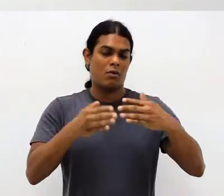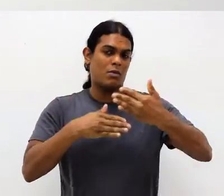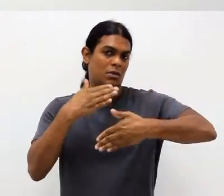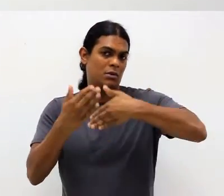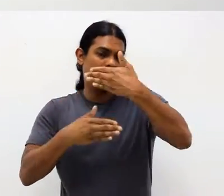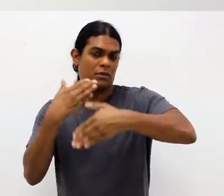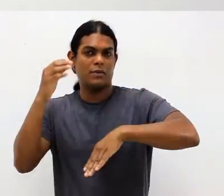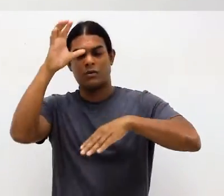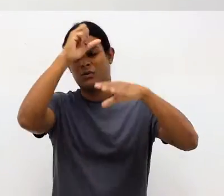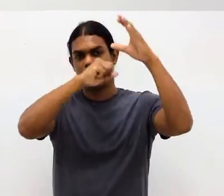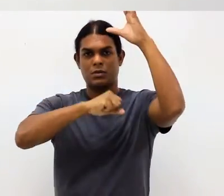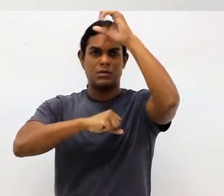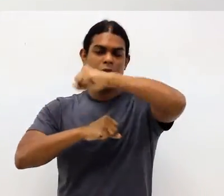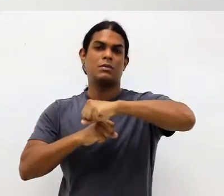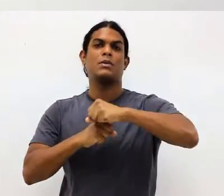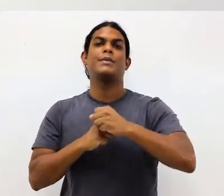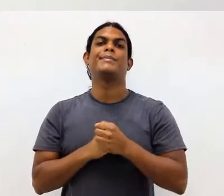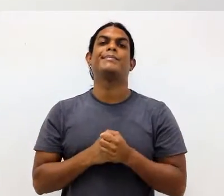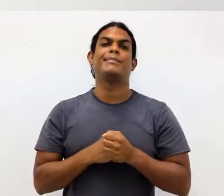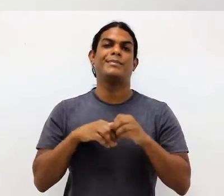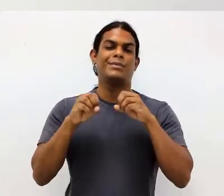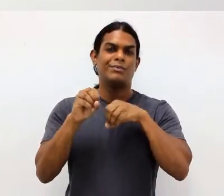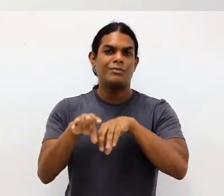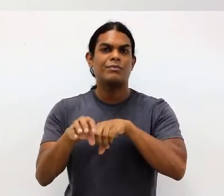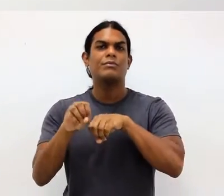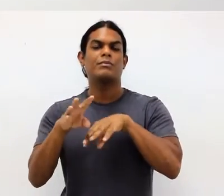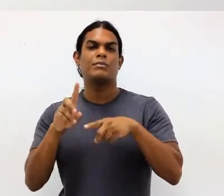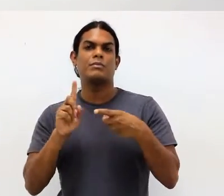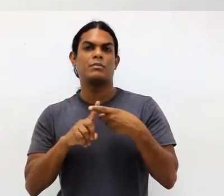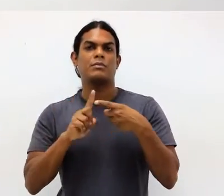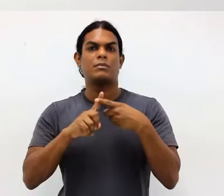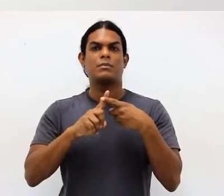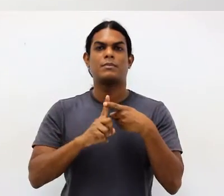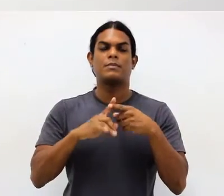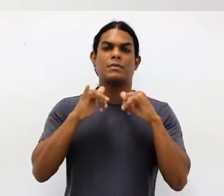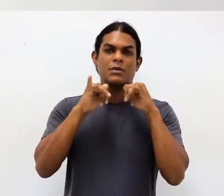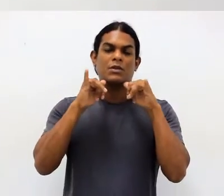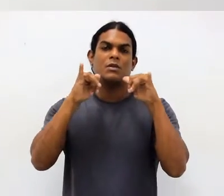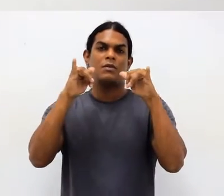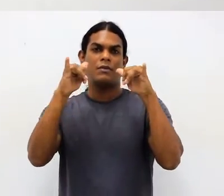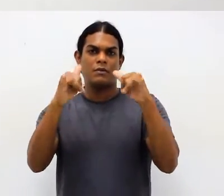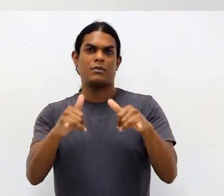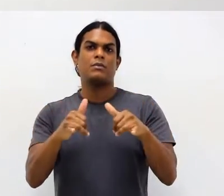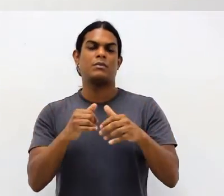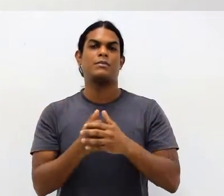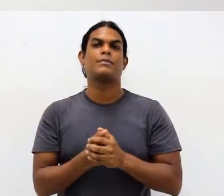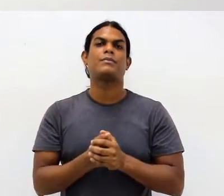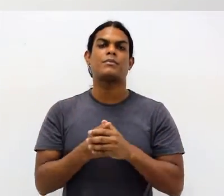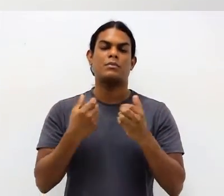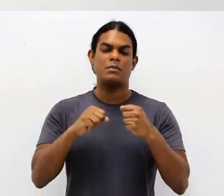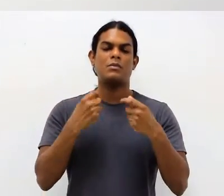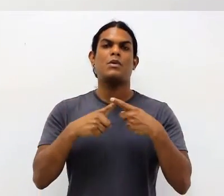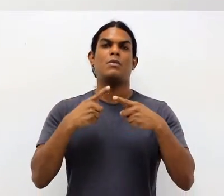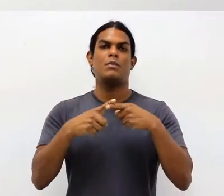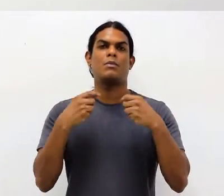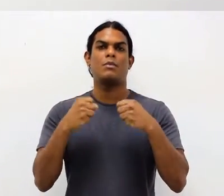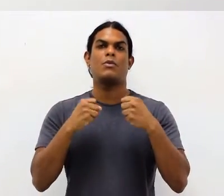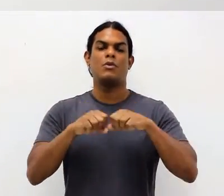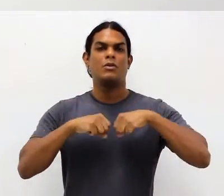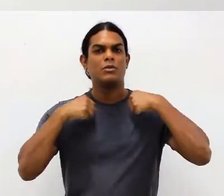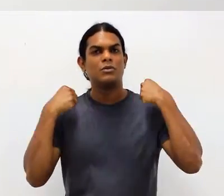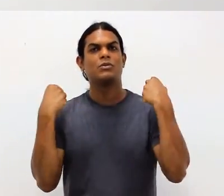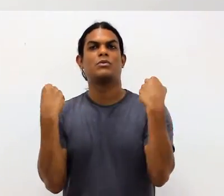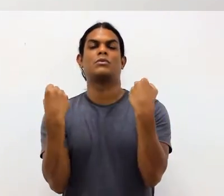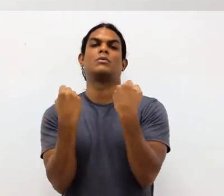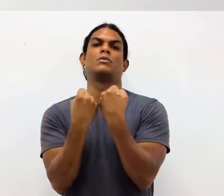construção colaborativa de conhecimentos. Então, à medida em que você tira o protagonismo de um único sujeito e você socializa isso com